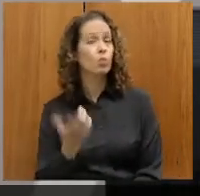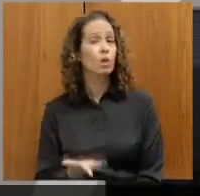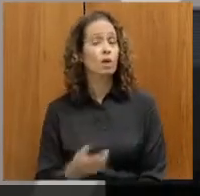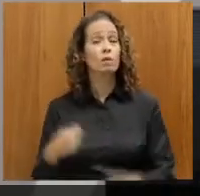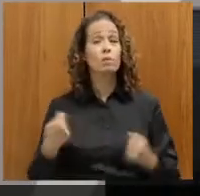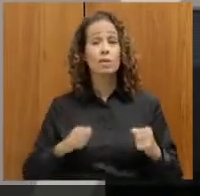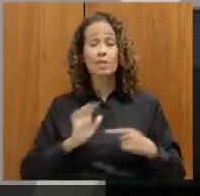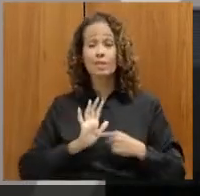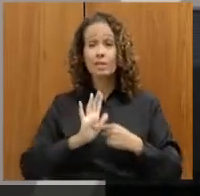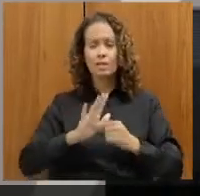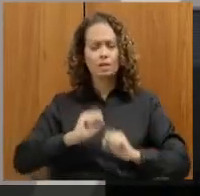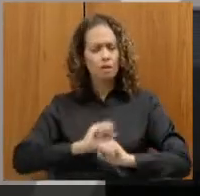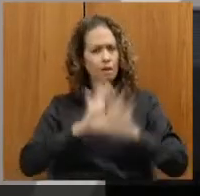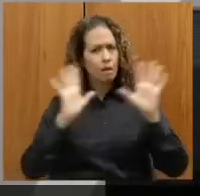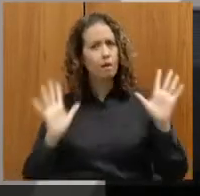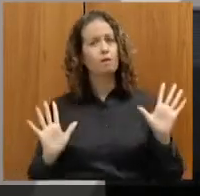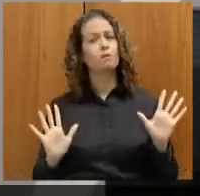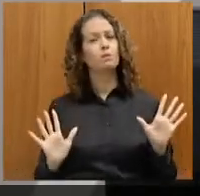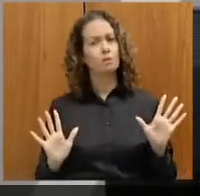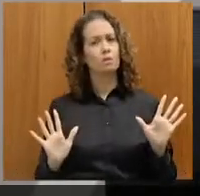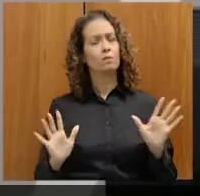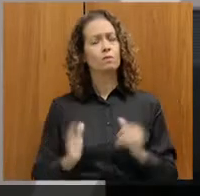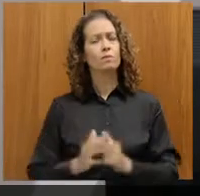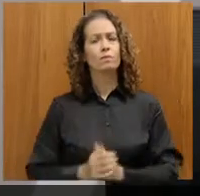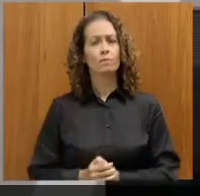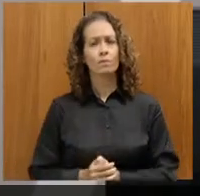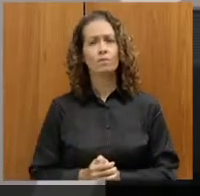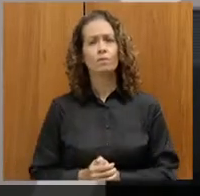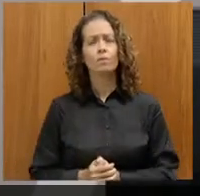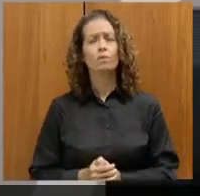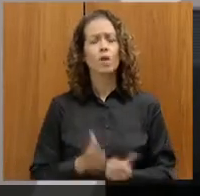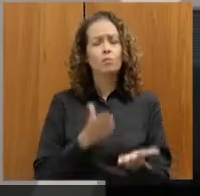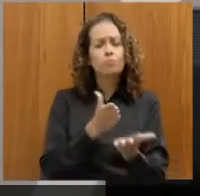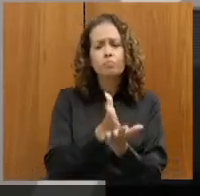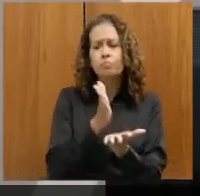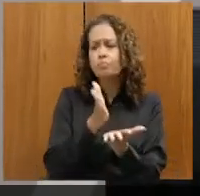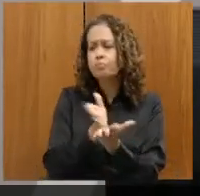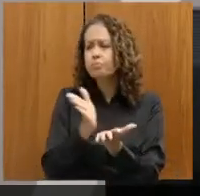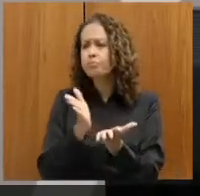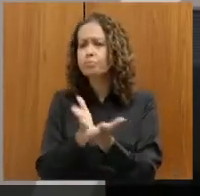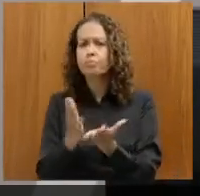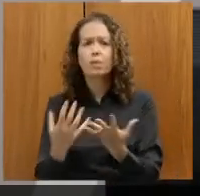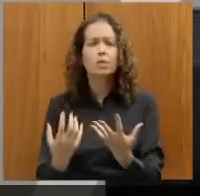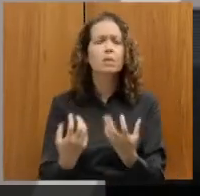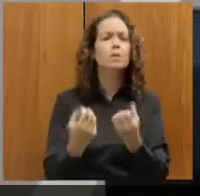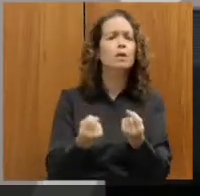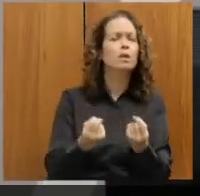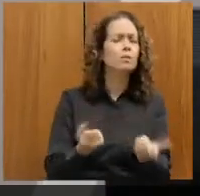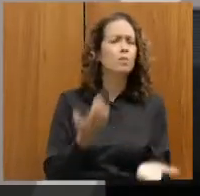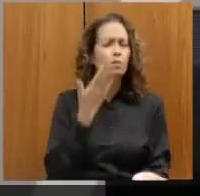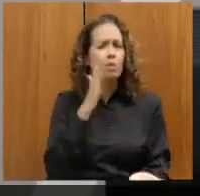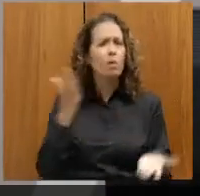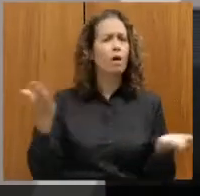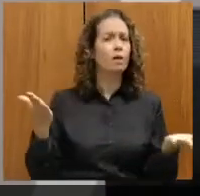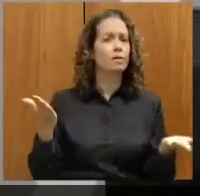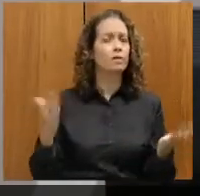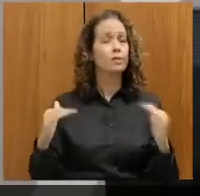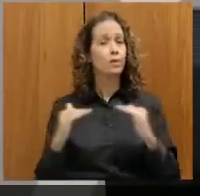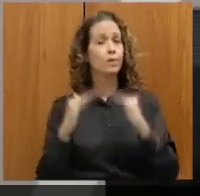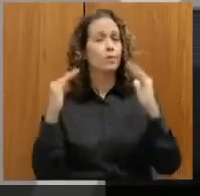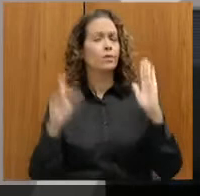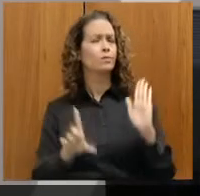Transparência e quais são os segmentos beneficiados de acordo com a lei